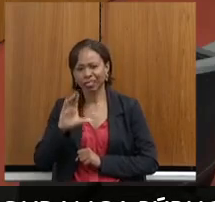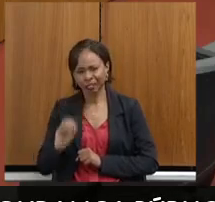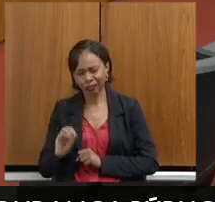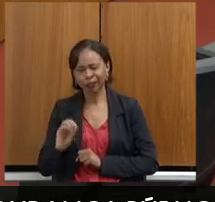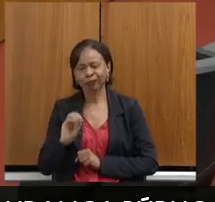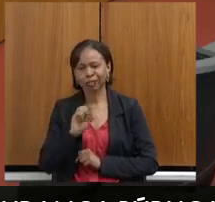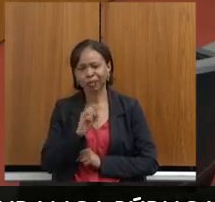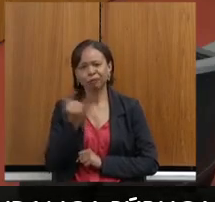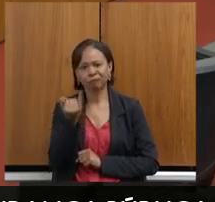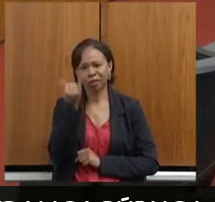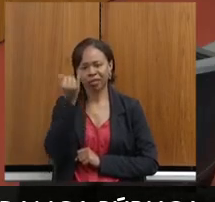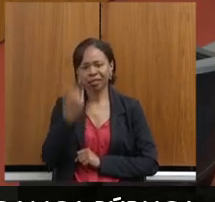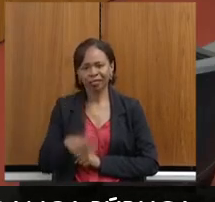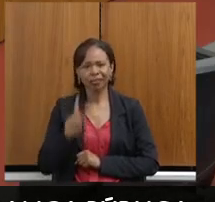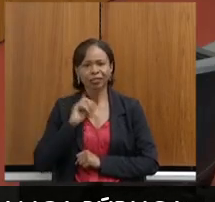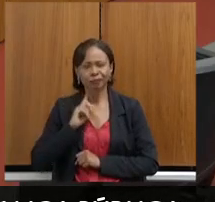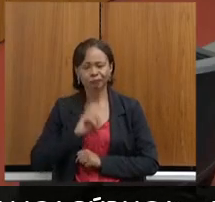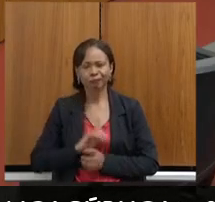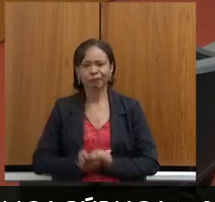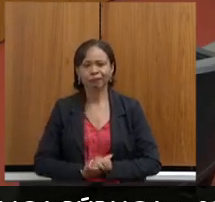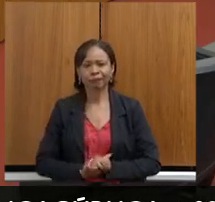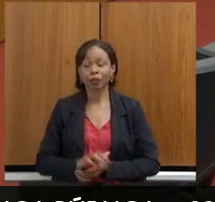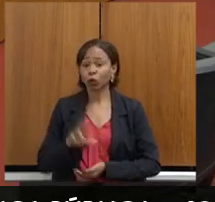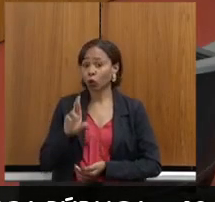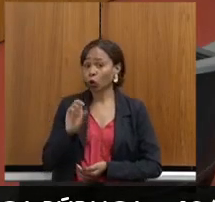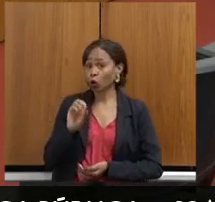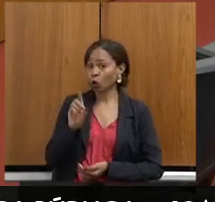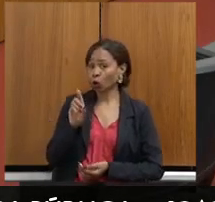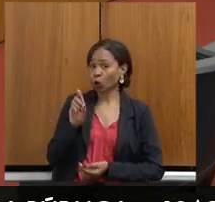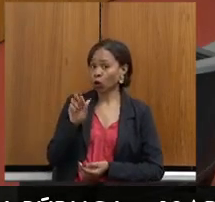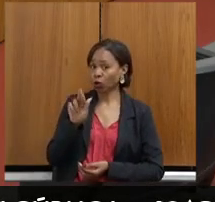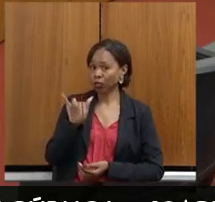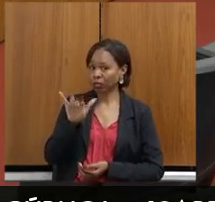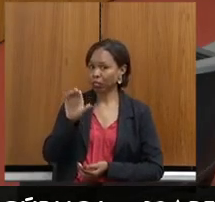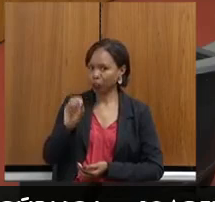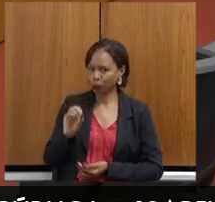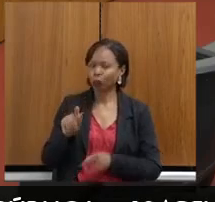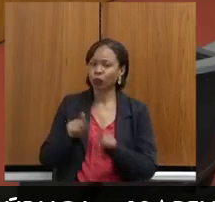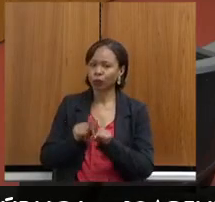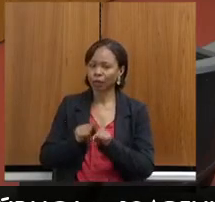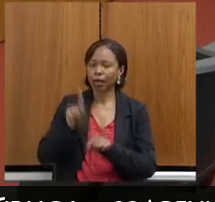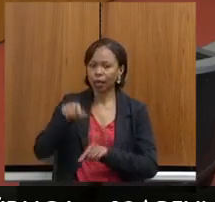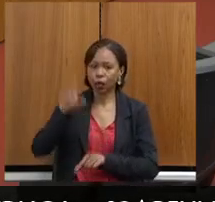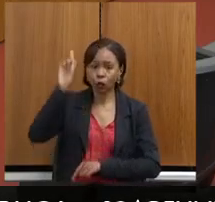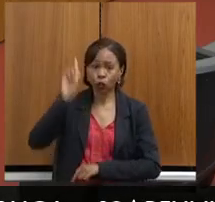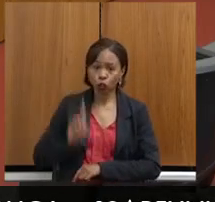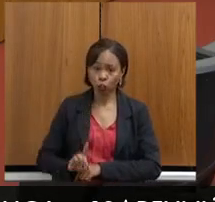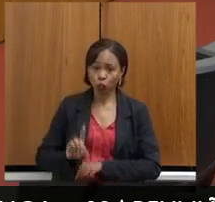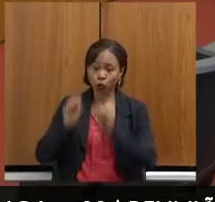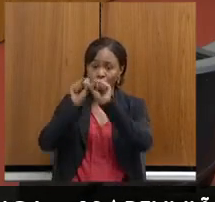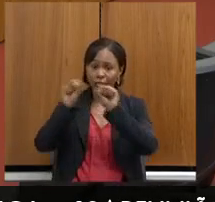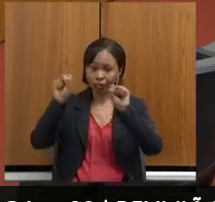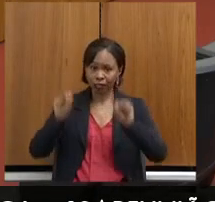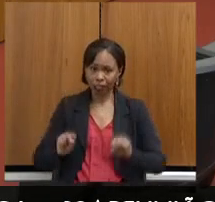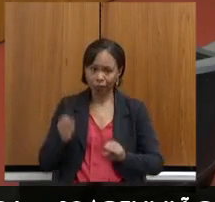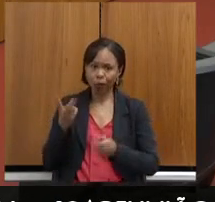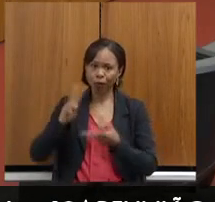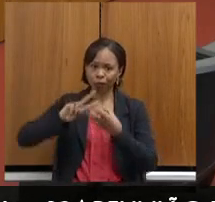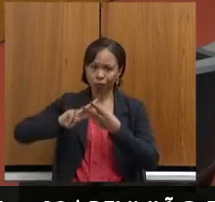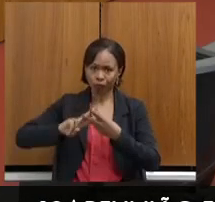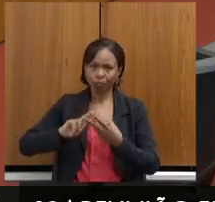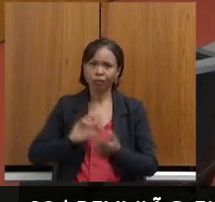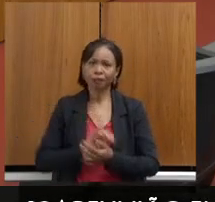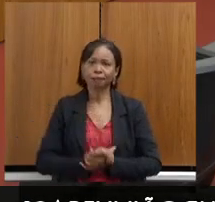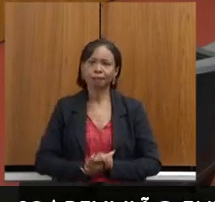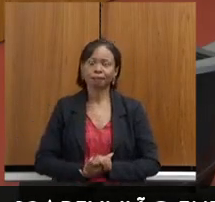aí para o nosso estado Doutor Rodrigo também né que é o que é o diretor né do sistema prisional é